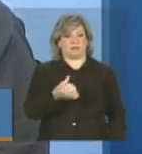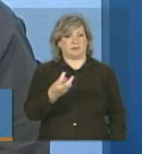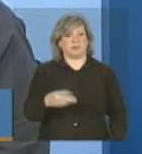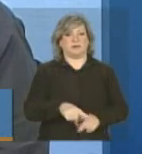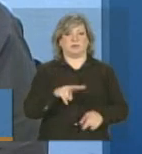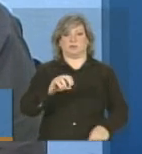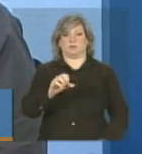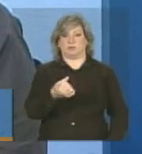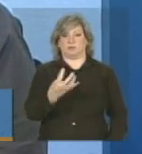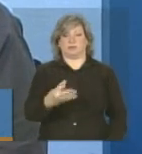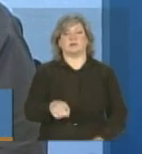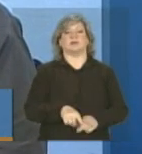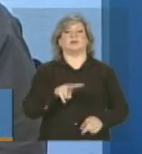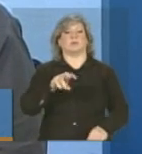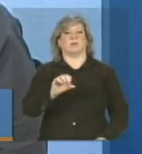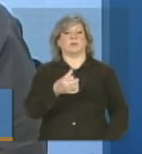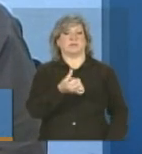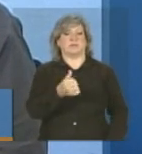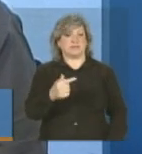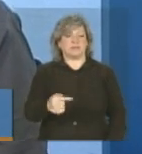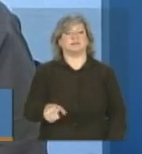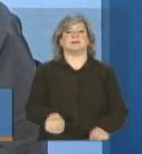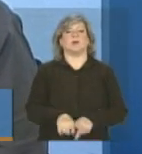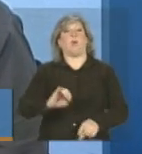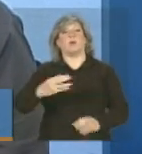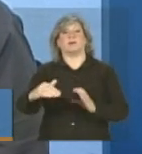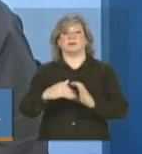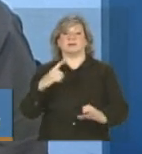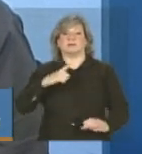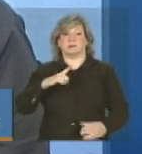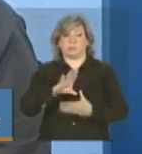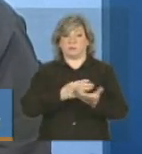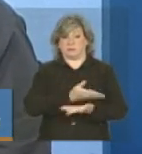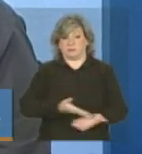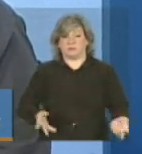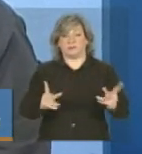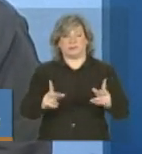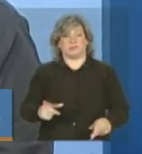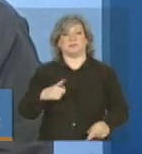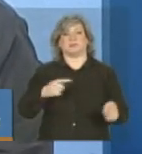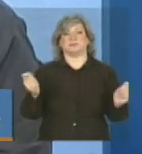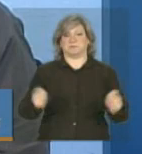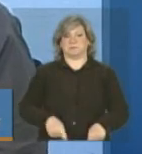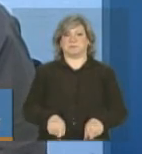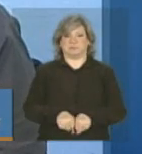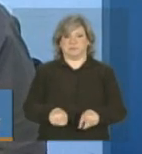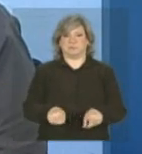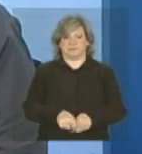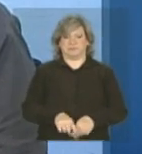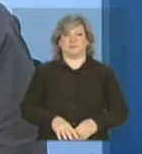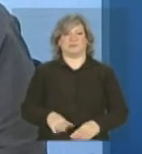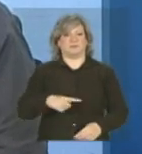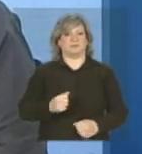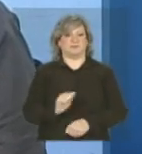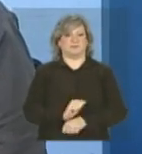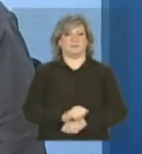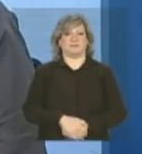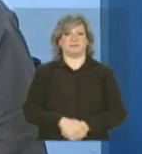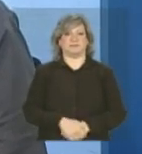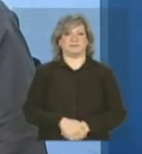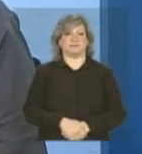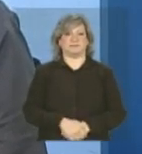61-3799-5863, 5864 e 5867 ou pelo e-mail tele@mds.gov.br. Até já.